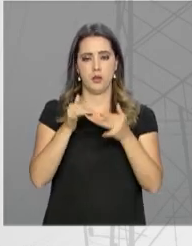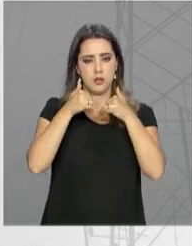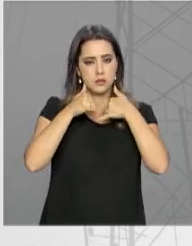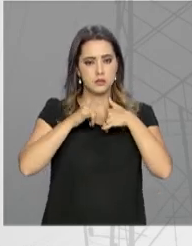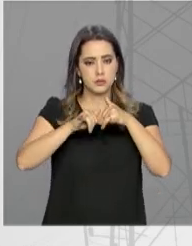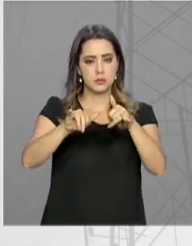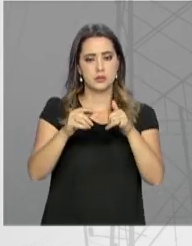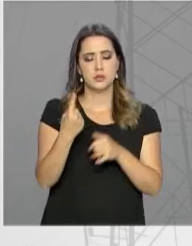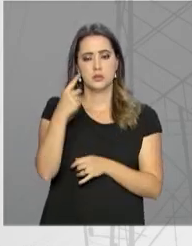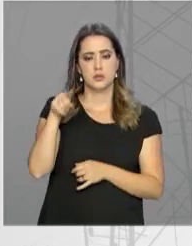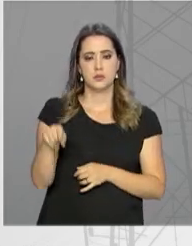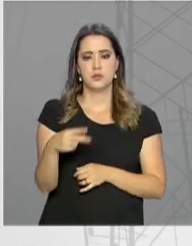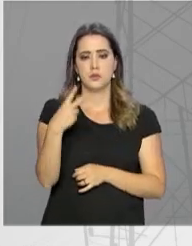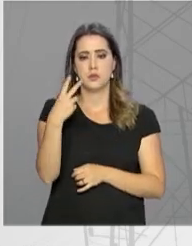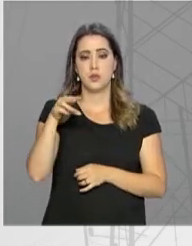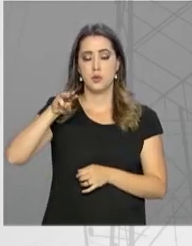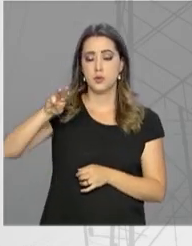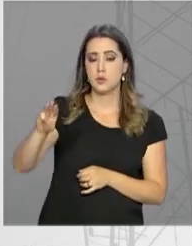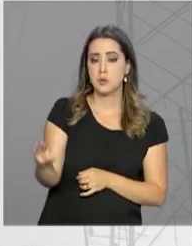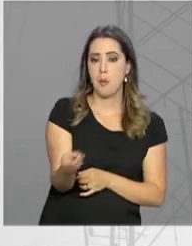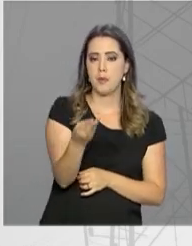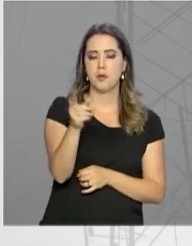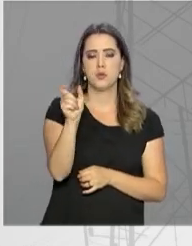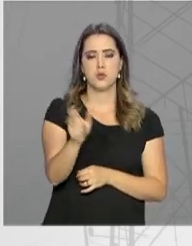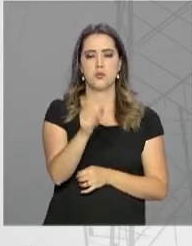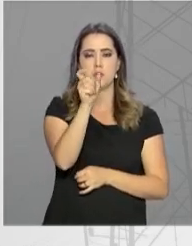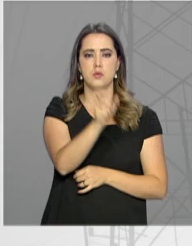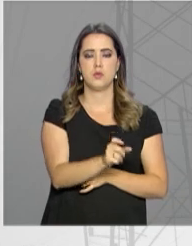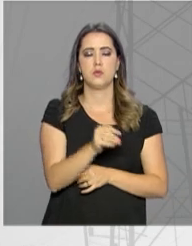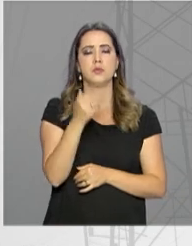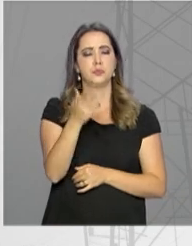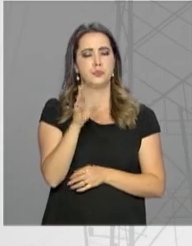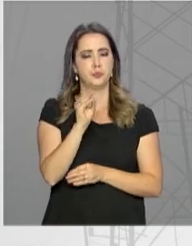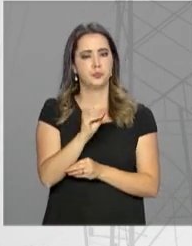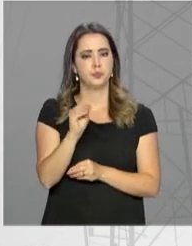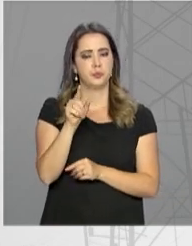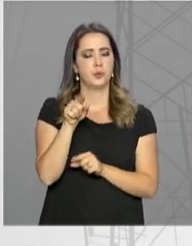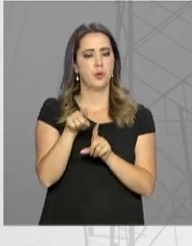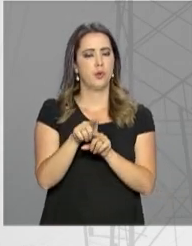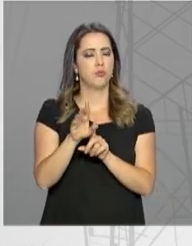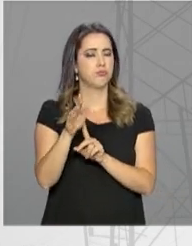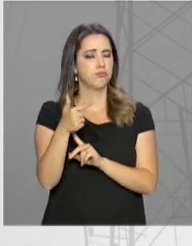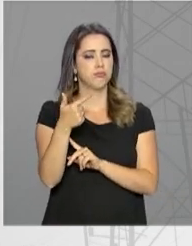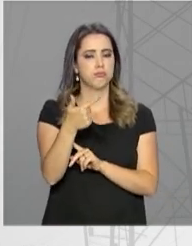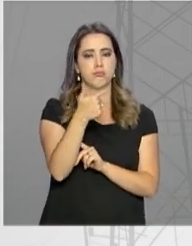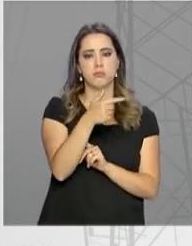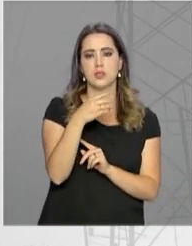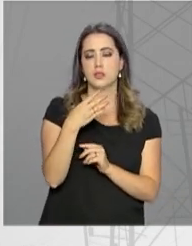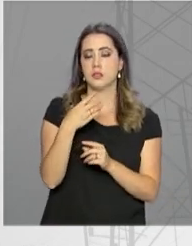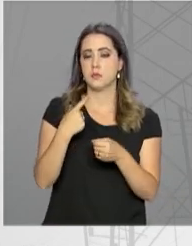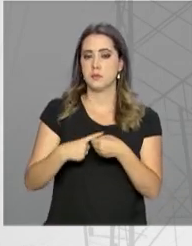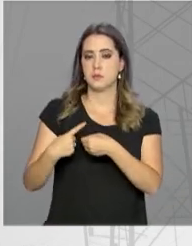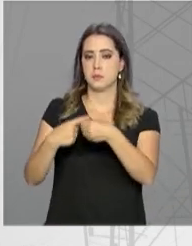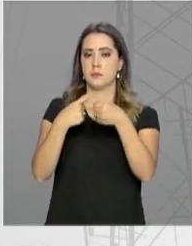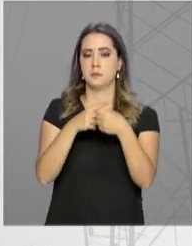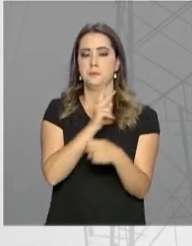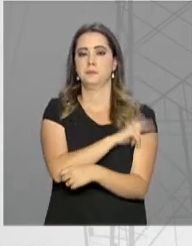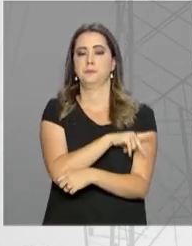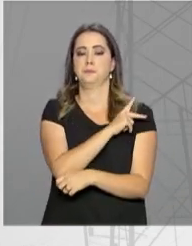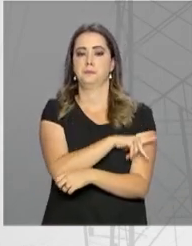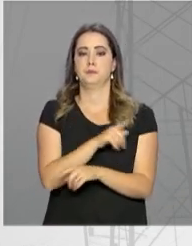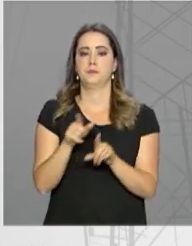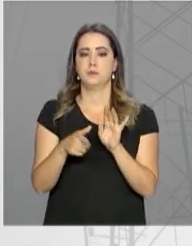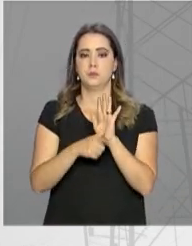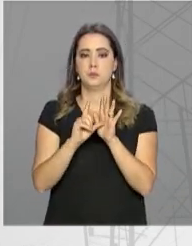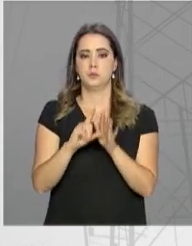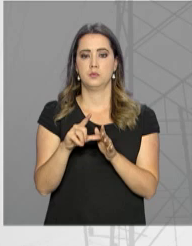para cerca de 1 milhão e 200 mil consumidores. Ela atende a 224 municípios no Piauí e acumulava